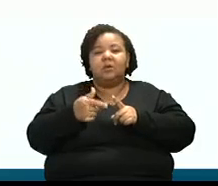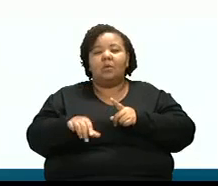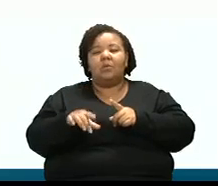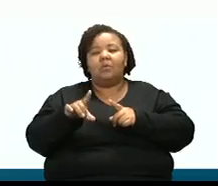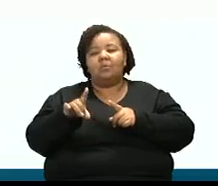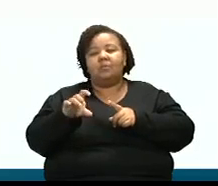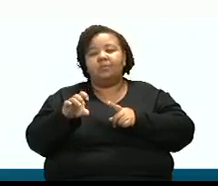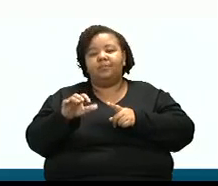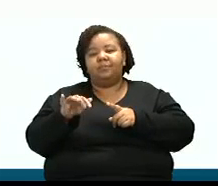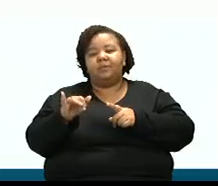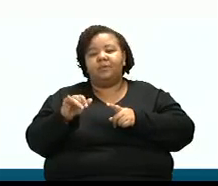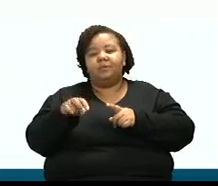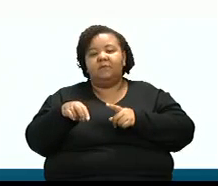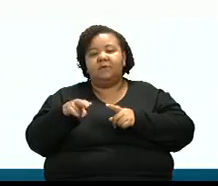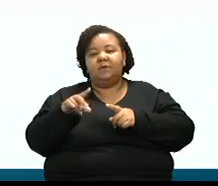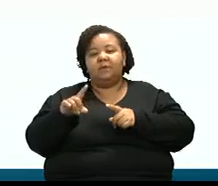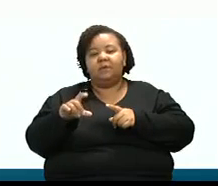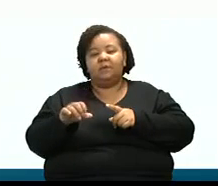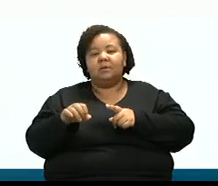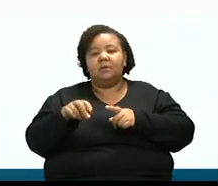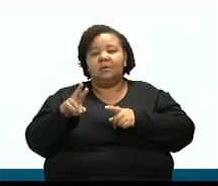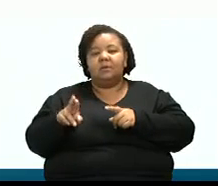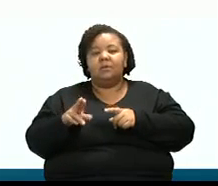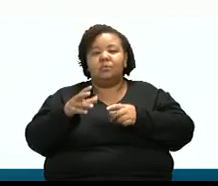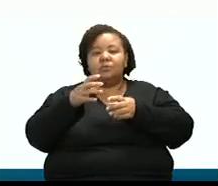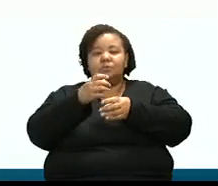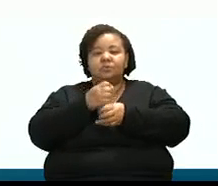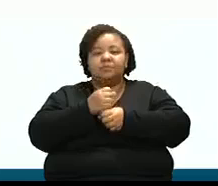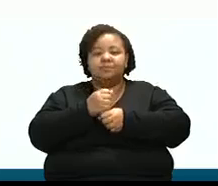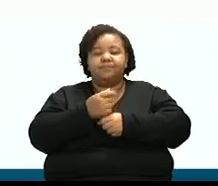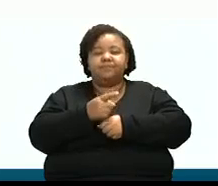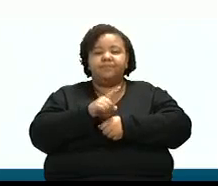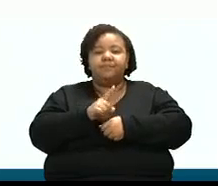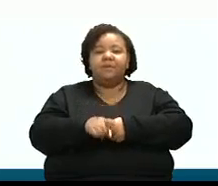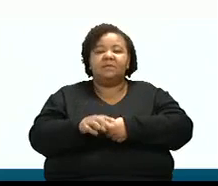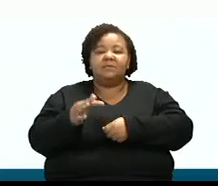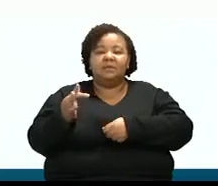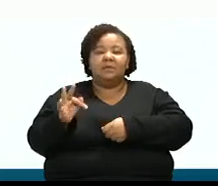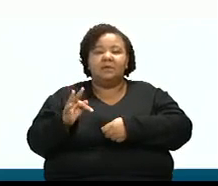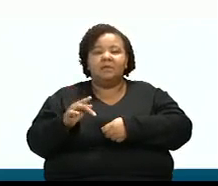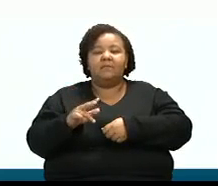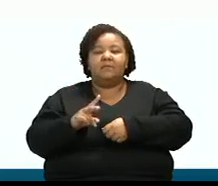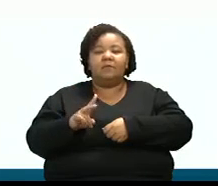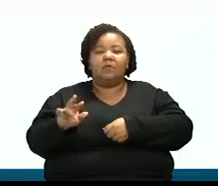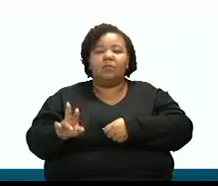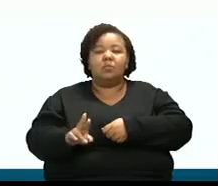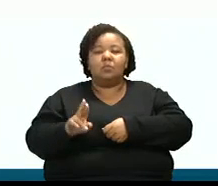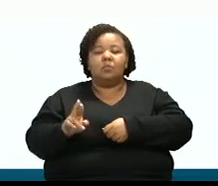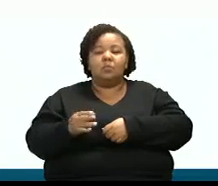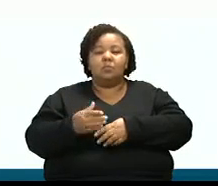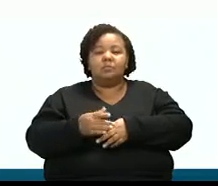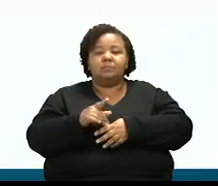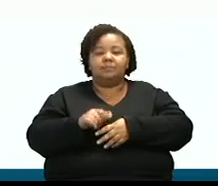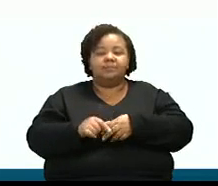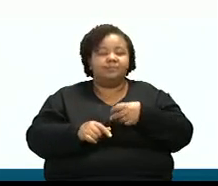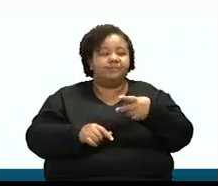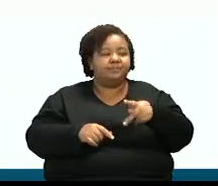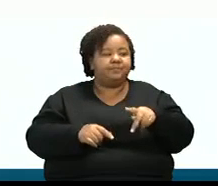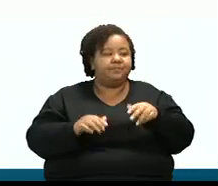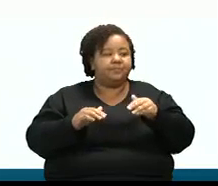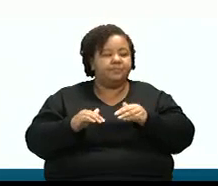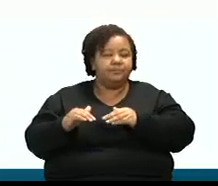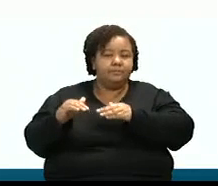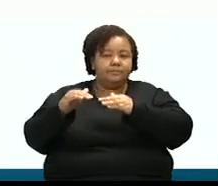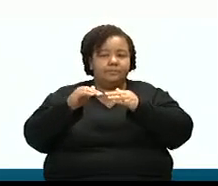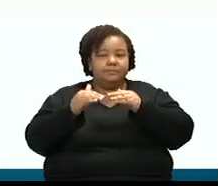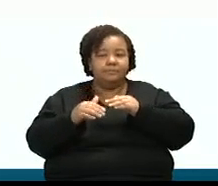que eu utilizo no cálculo. E sempre lembrando que essa função f eu vou aplicar sobre a